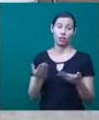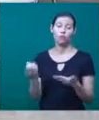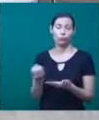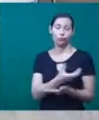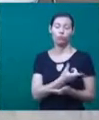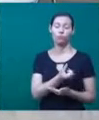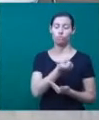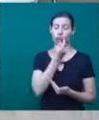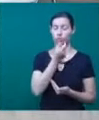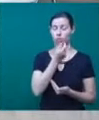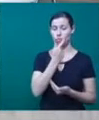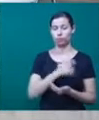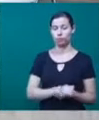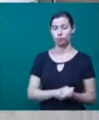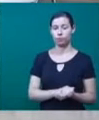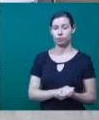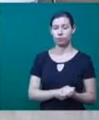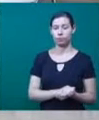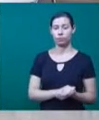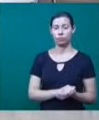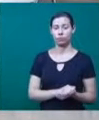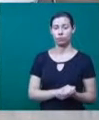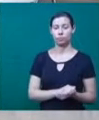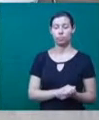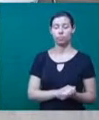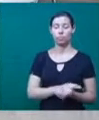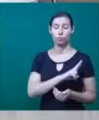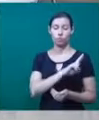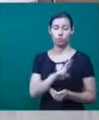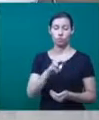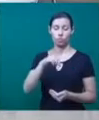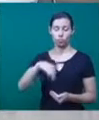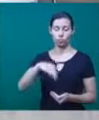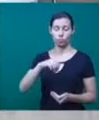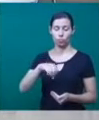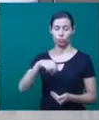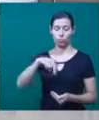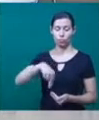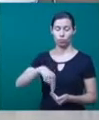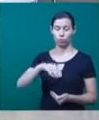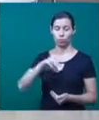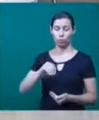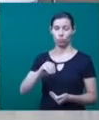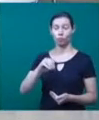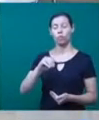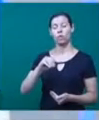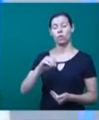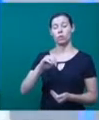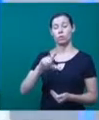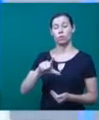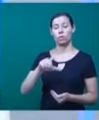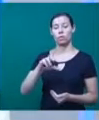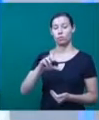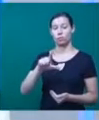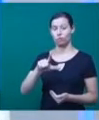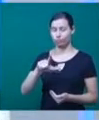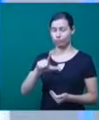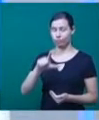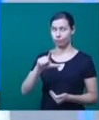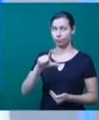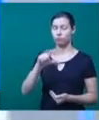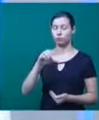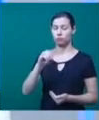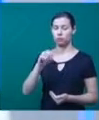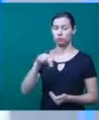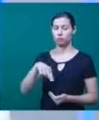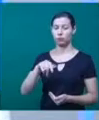São especificamente, né, anticorpos que a gente chama monoclonais. Então, foram criados em laboratórios, por isso que são muito caros, né? Que eles são